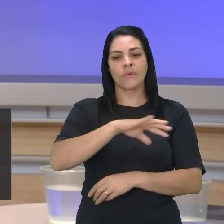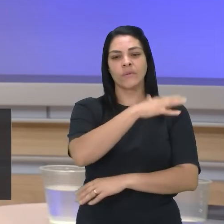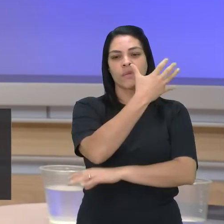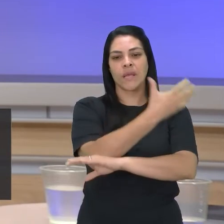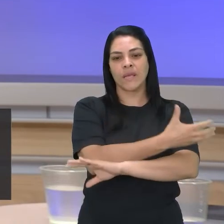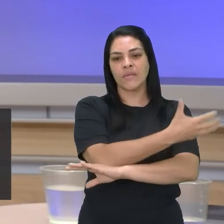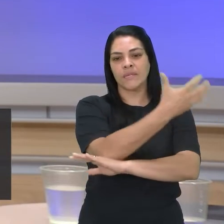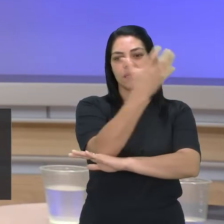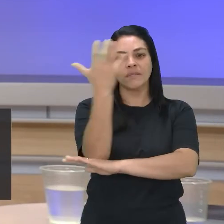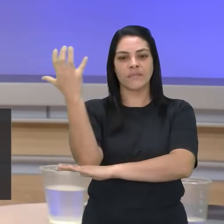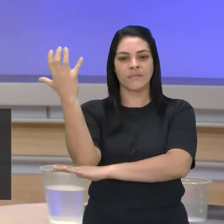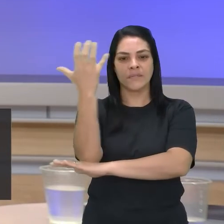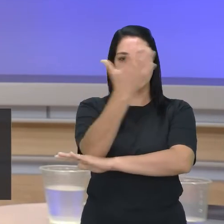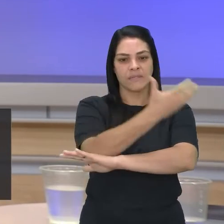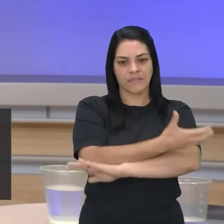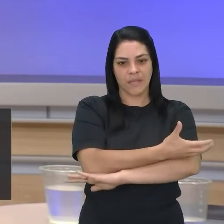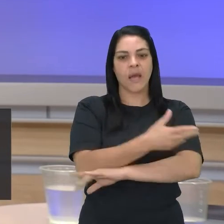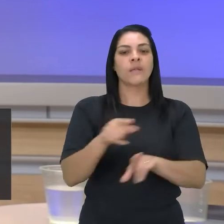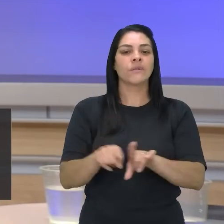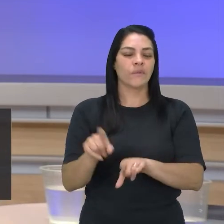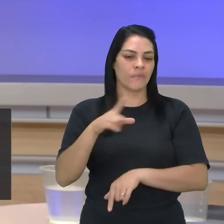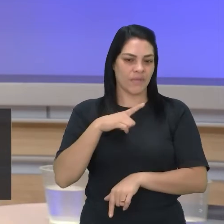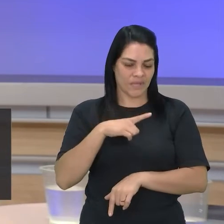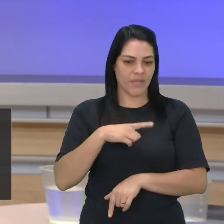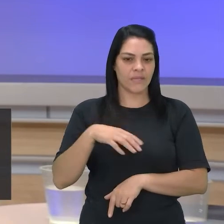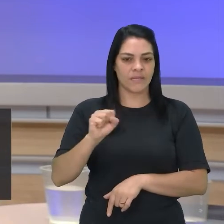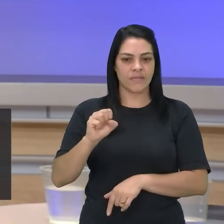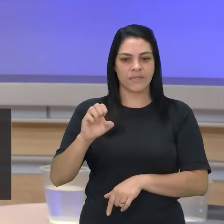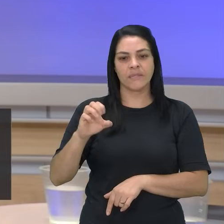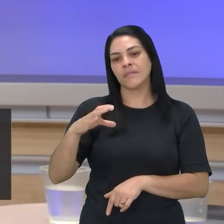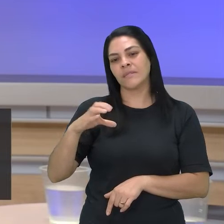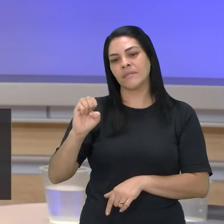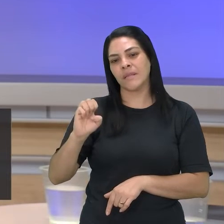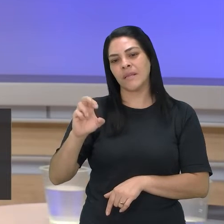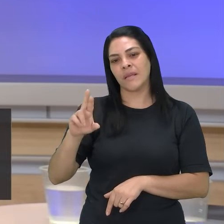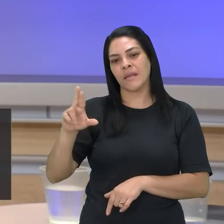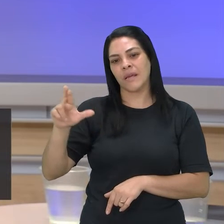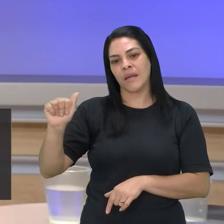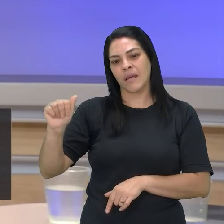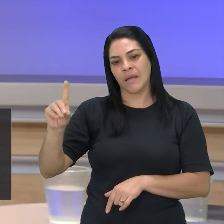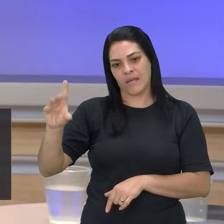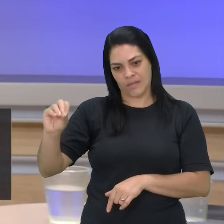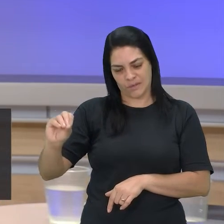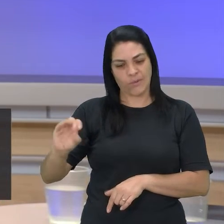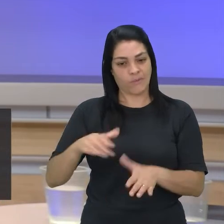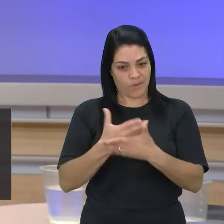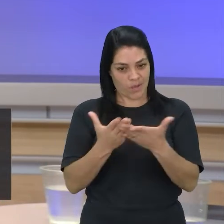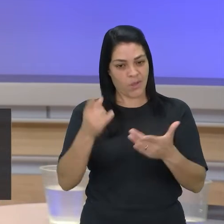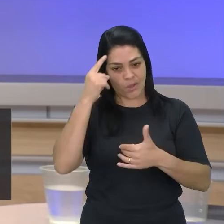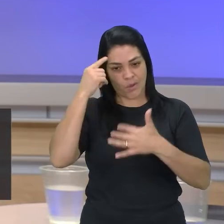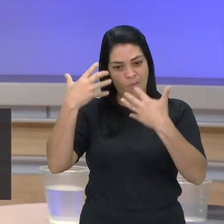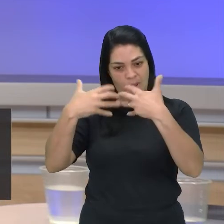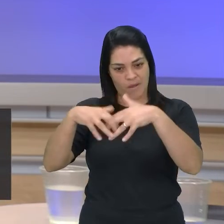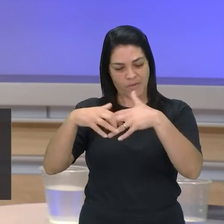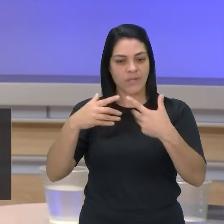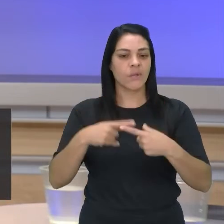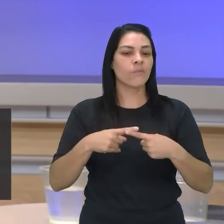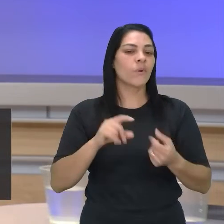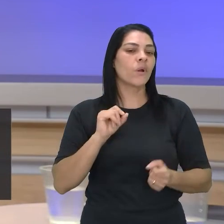ser do Pantanal, a Caatinga, enfim. Então, para nós tem sido uma reflexão, né?